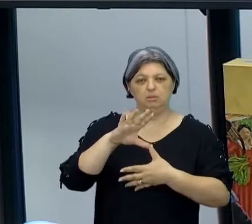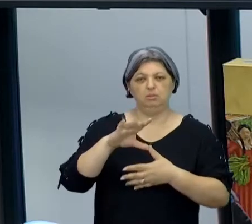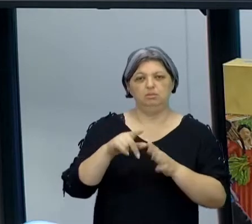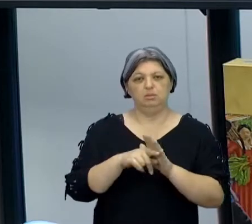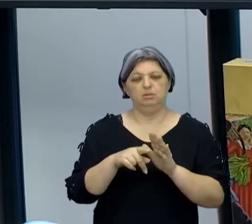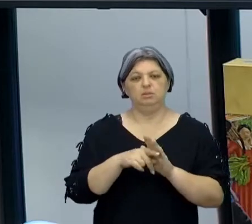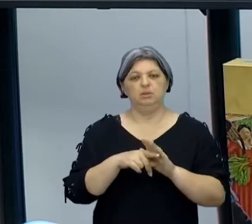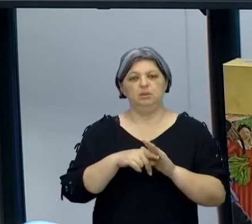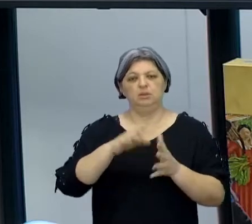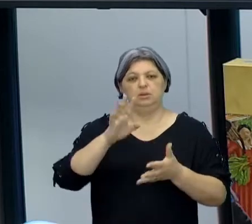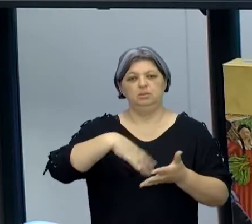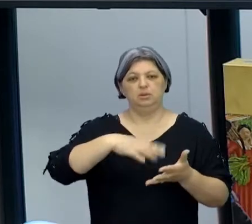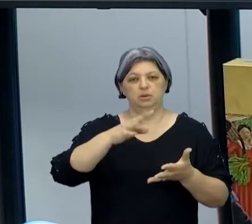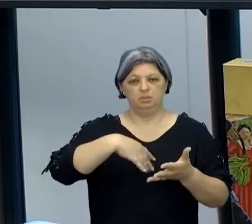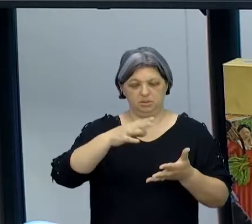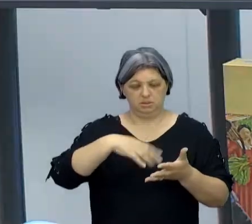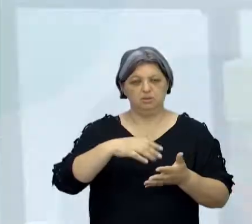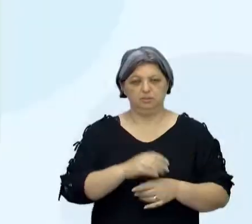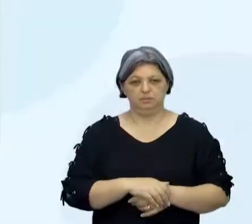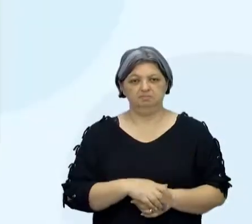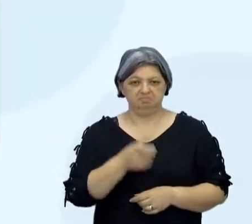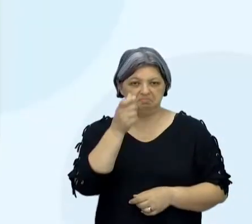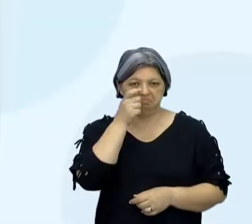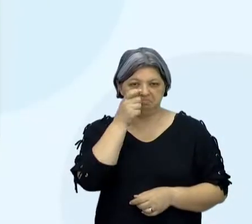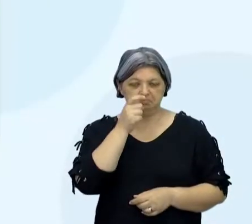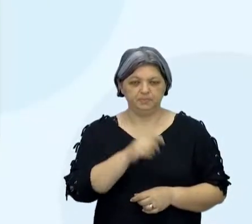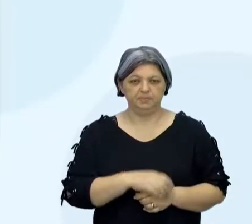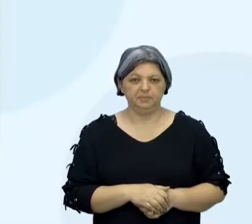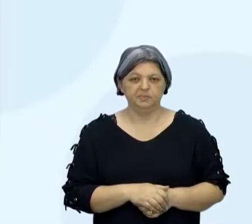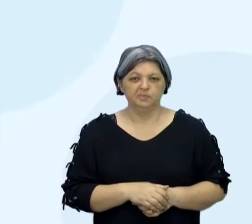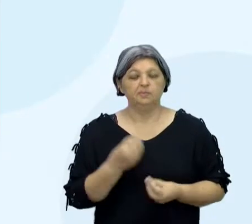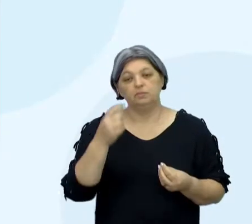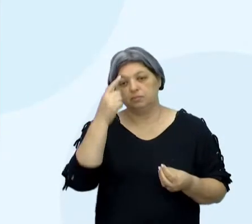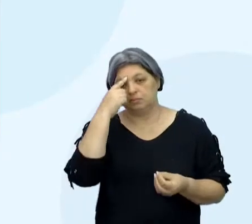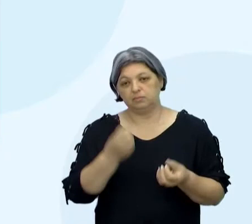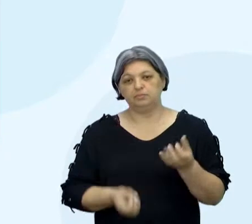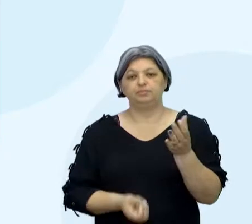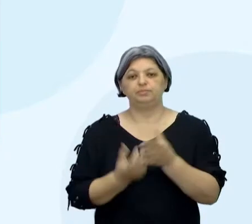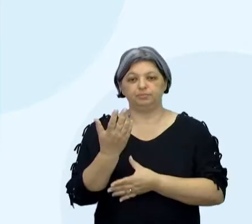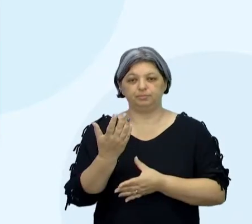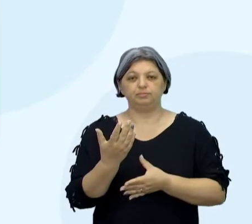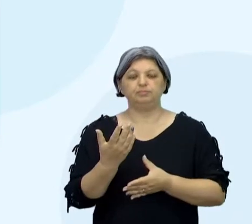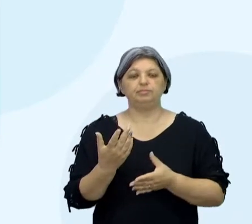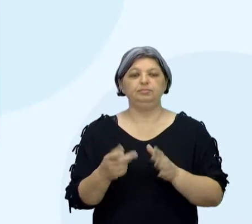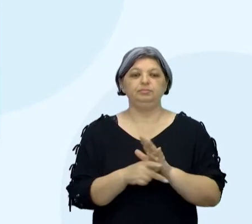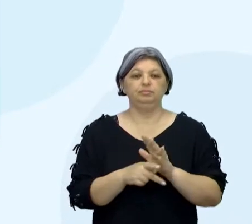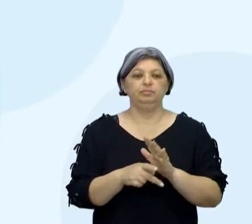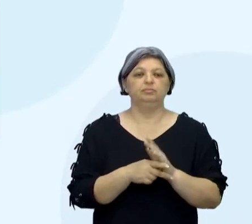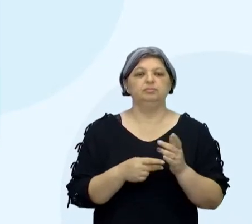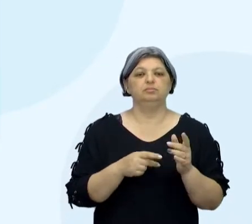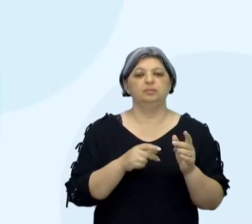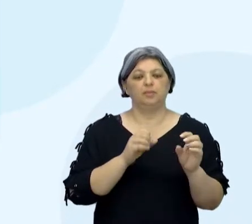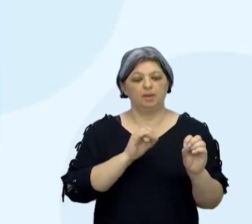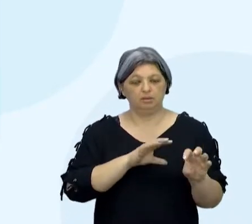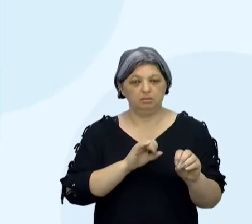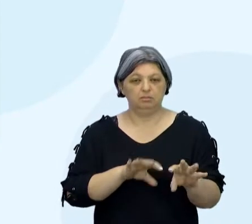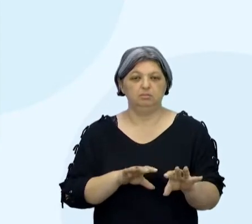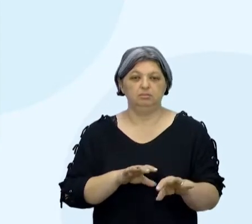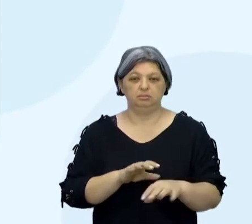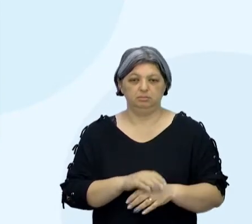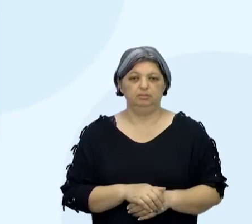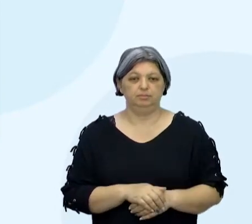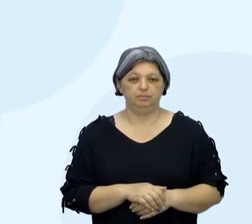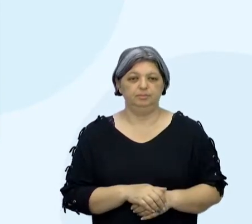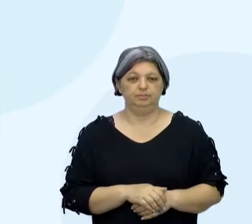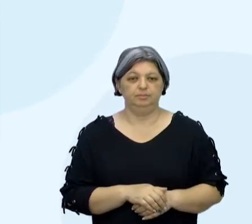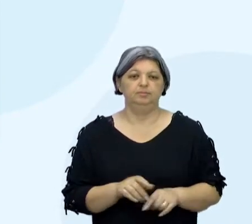programação. É interessante. E aí tem como criar jogos, um quiz com o PowerPoint também, com o Educatix, que também